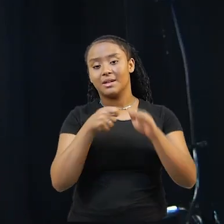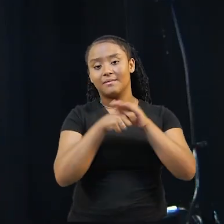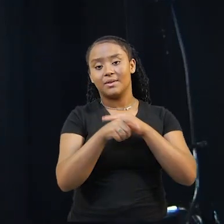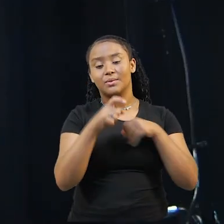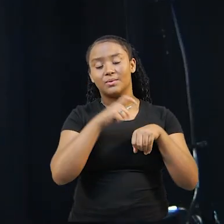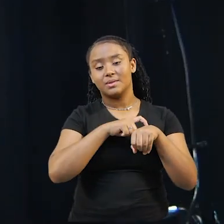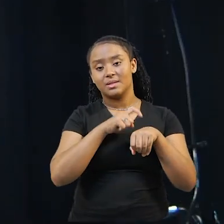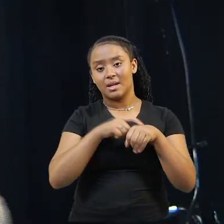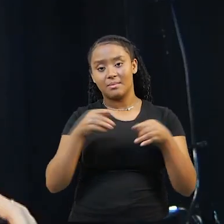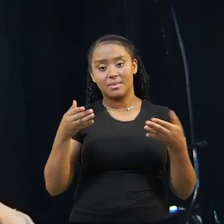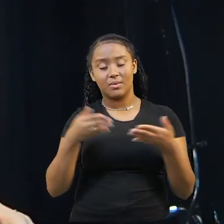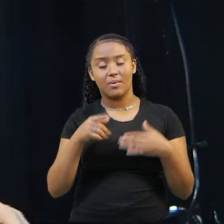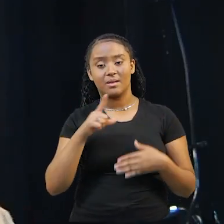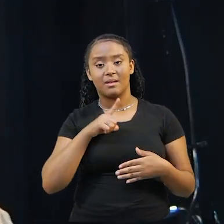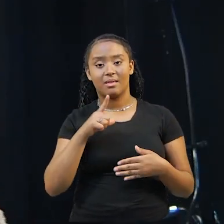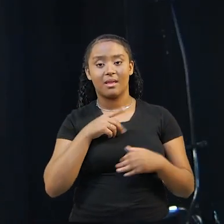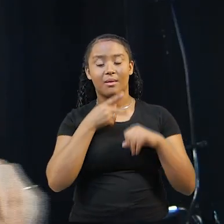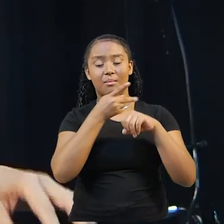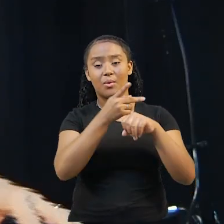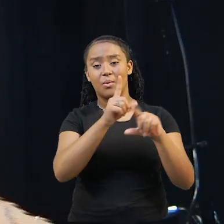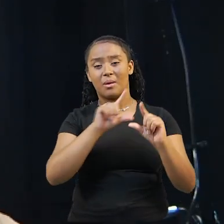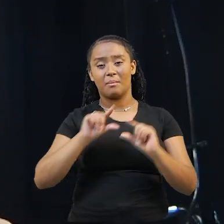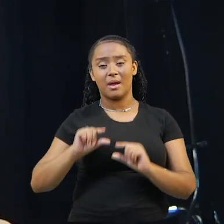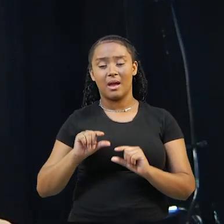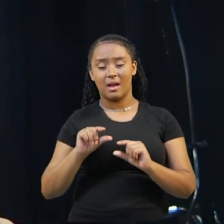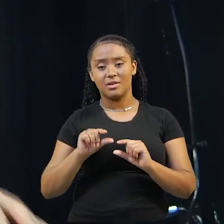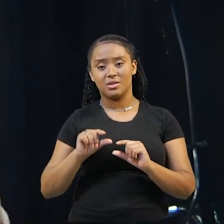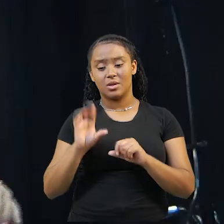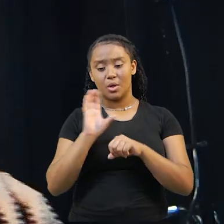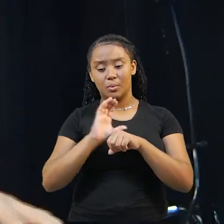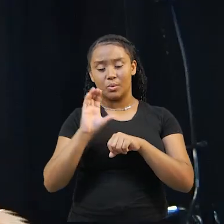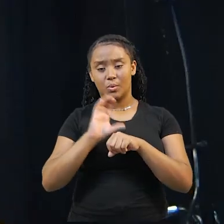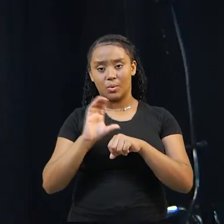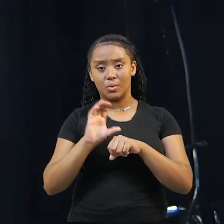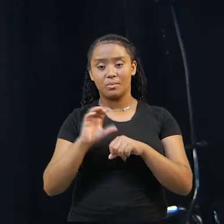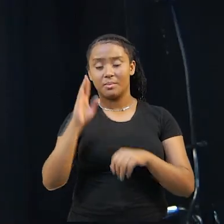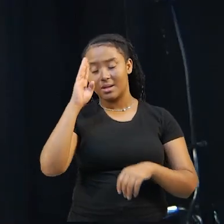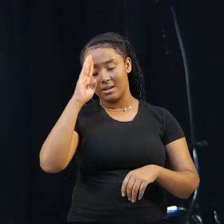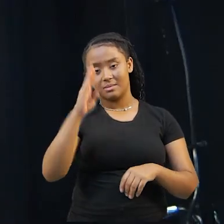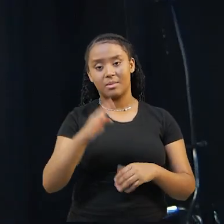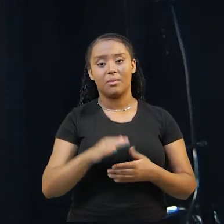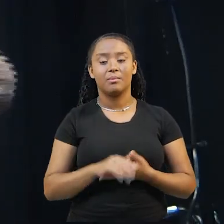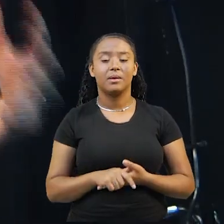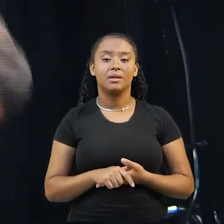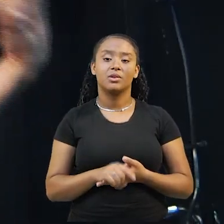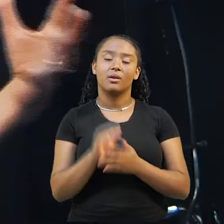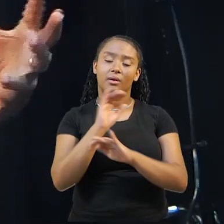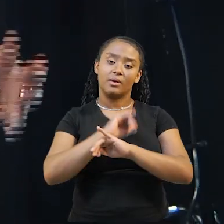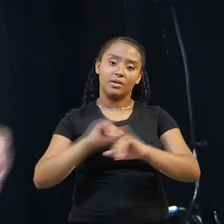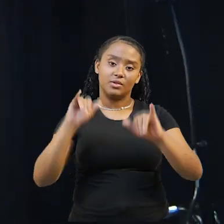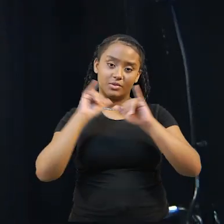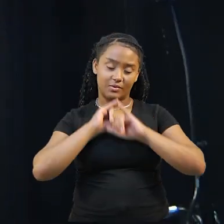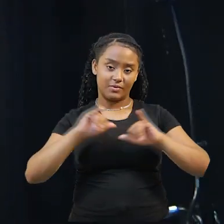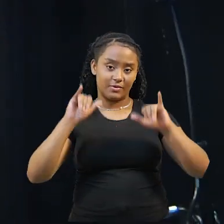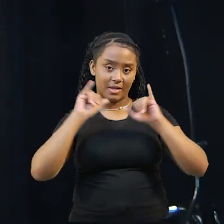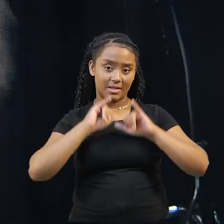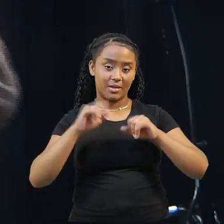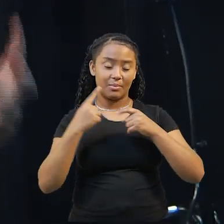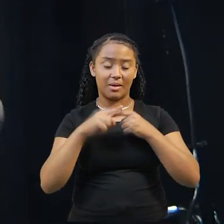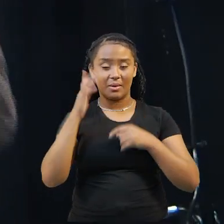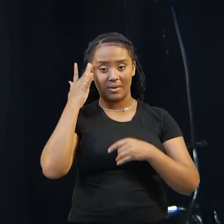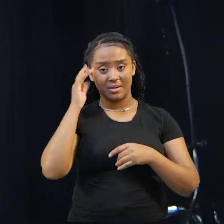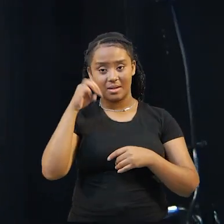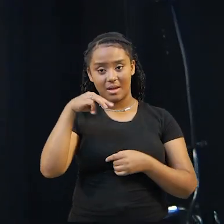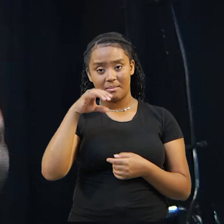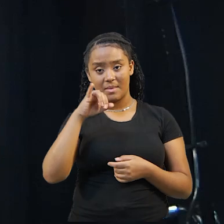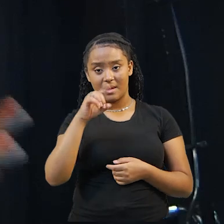em que a gente tem uma baixa procura, às vezes, por alguns cursos, especialmente com essa divulgação de que... Eu acho que as